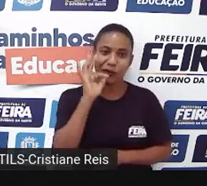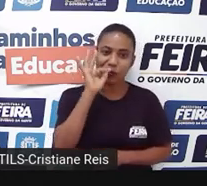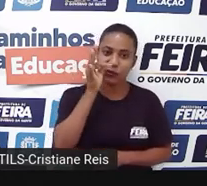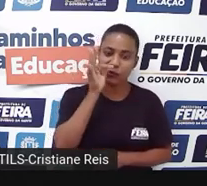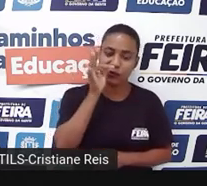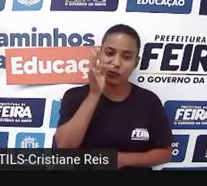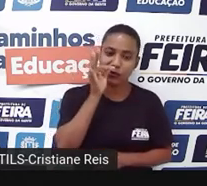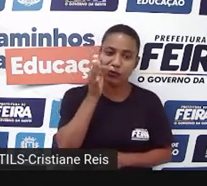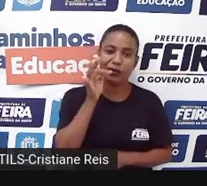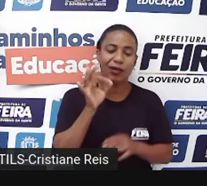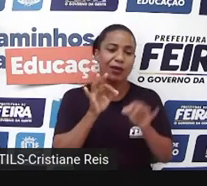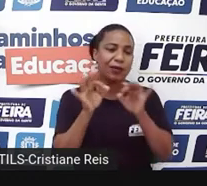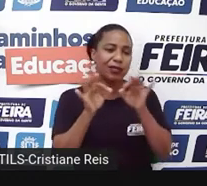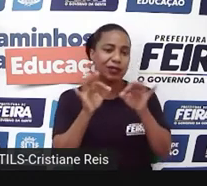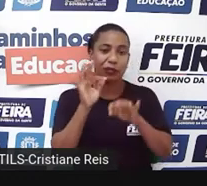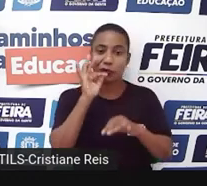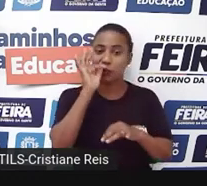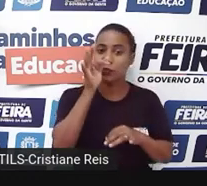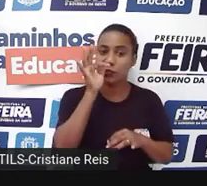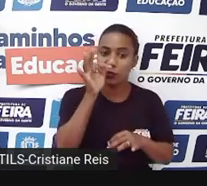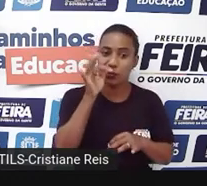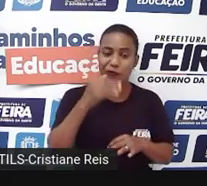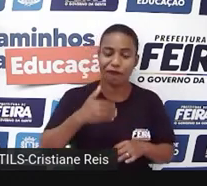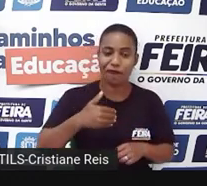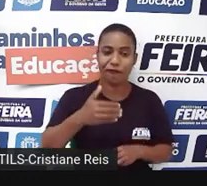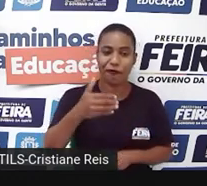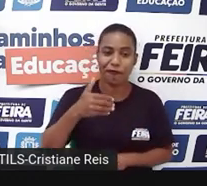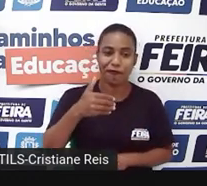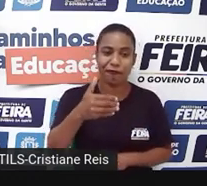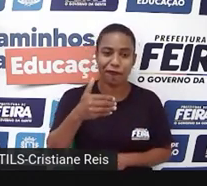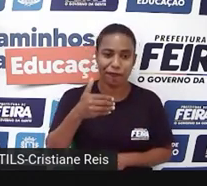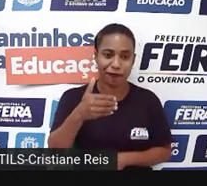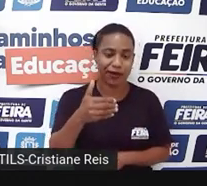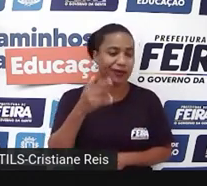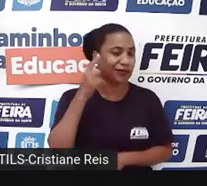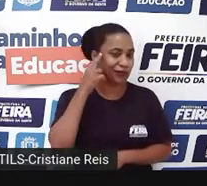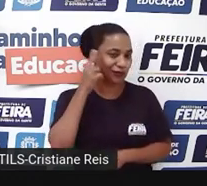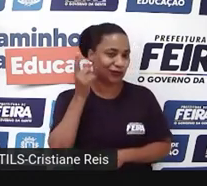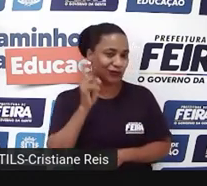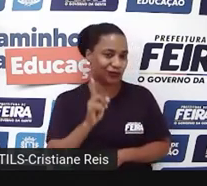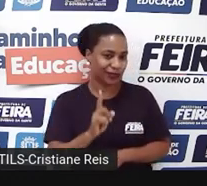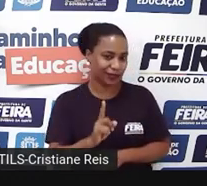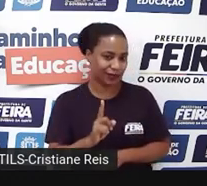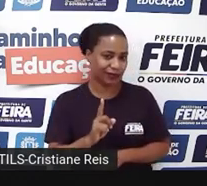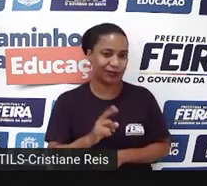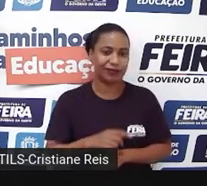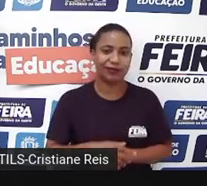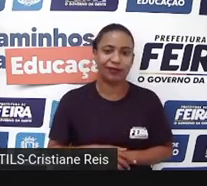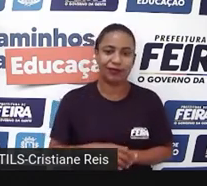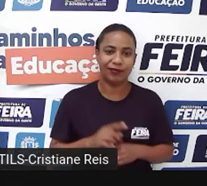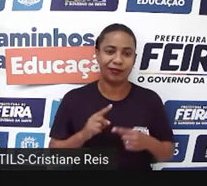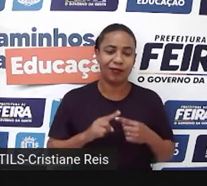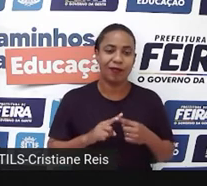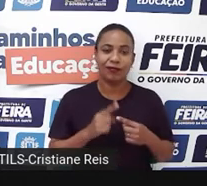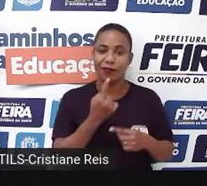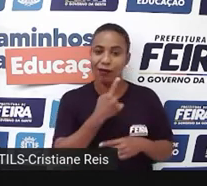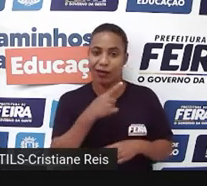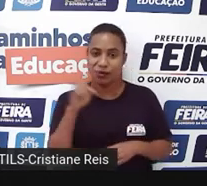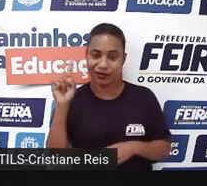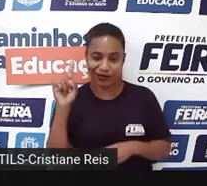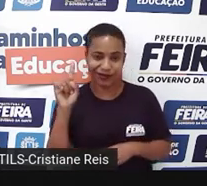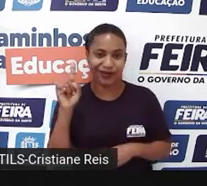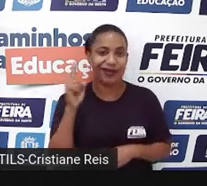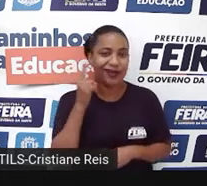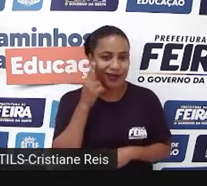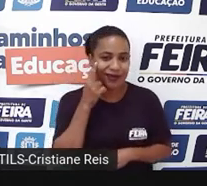a gente planeja, mas não tem certeza se vai acontecer de fato. Negativa, won't, que